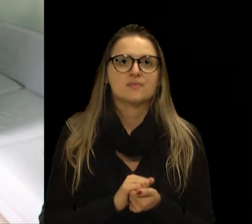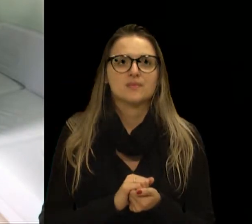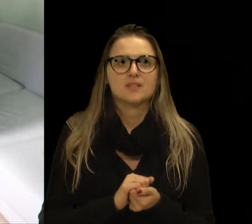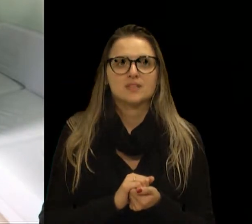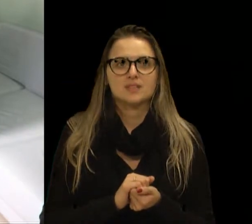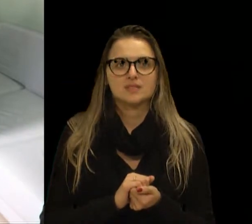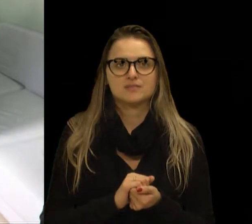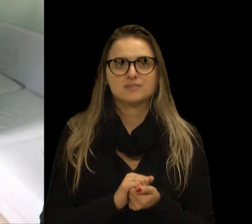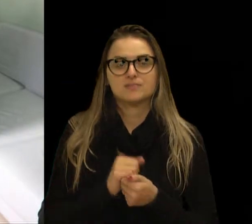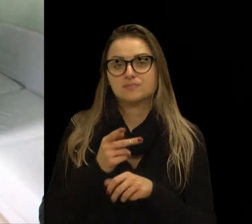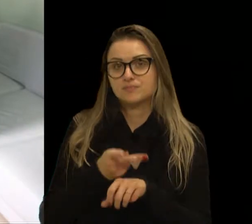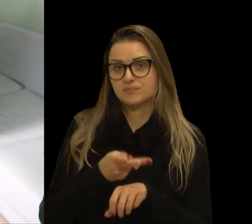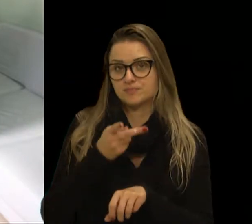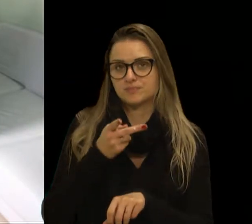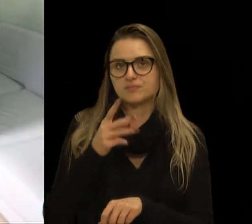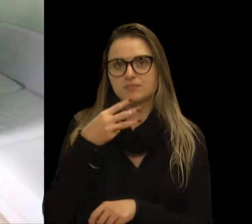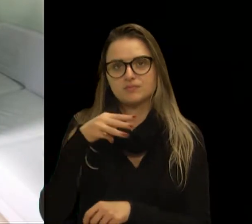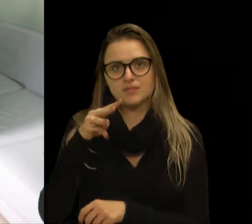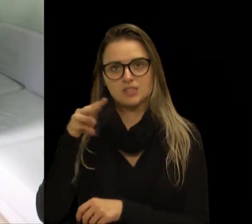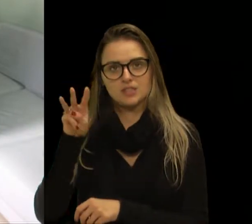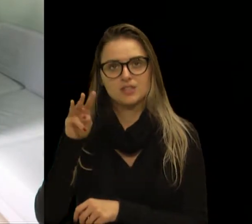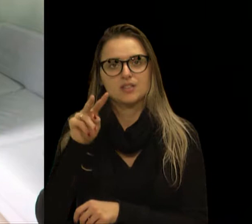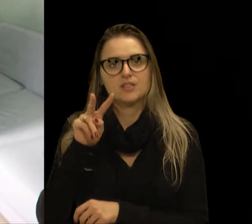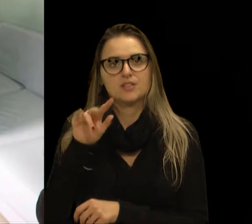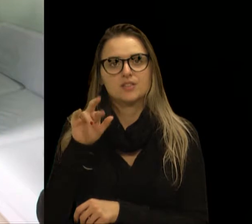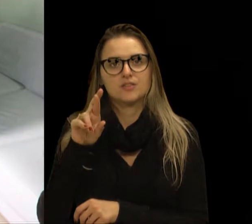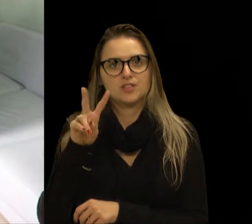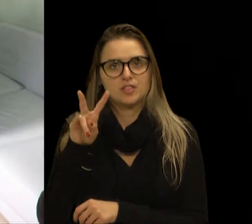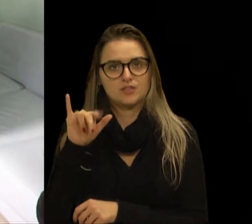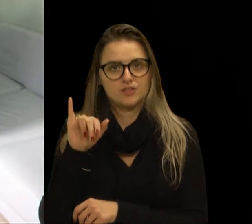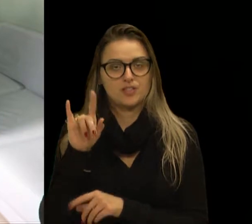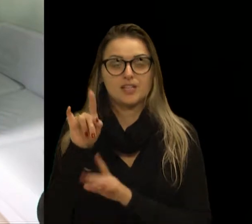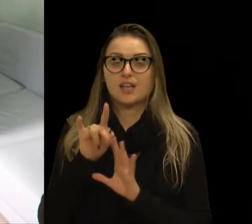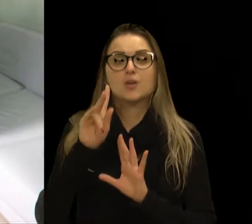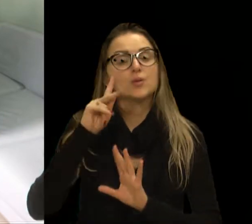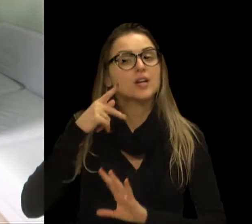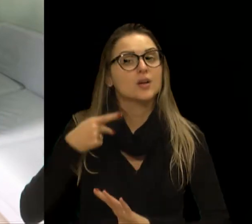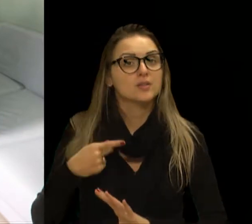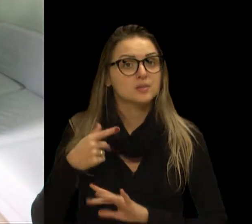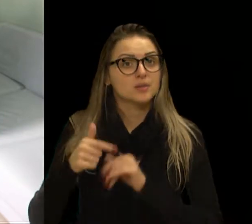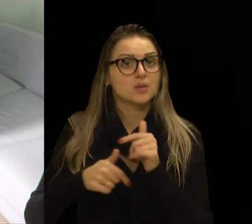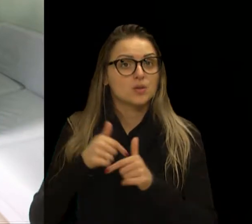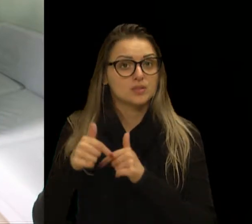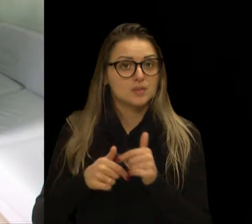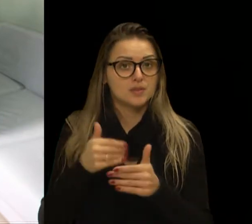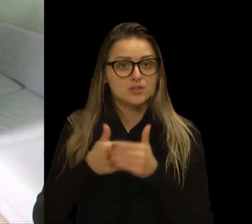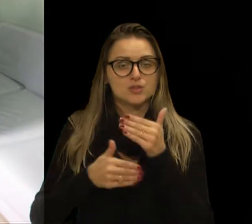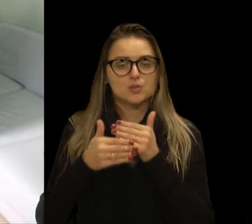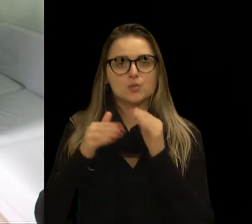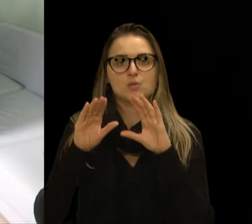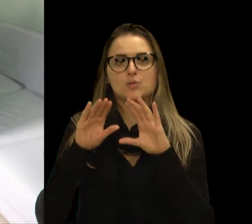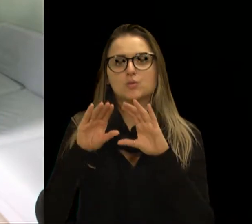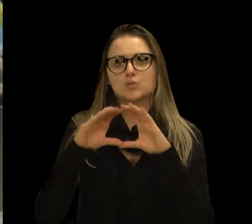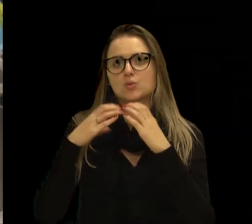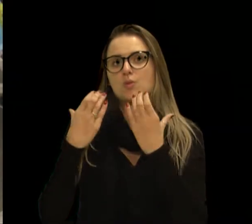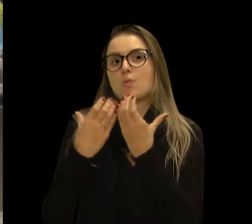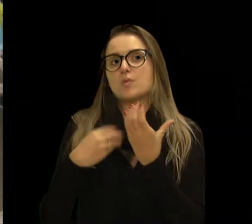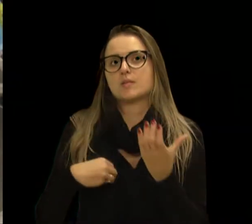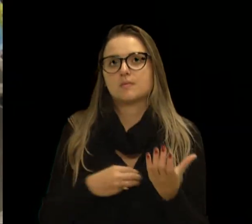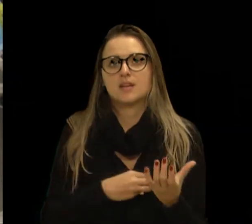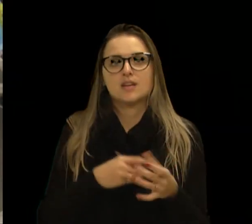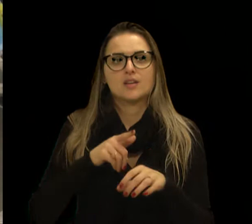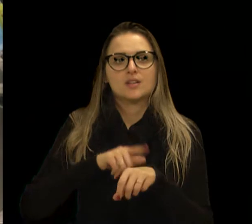Este prêmio Virvi Ramos de Saúde é um reconhecimento ao trabalho da comunidade médica em tempos